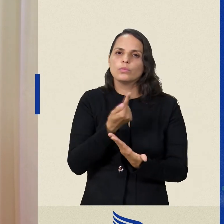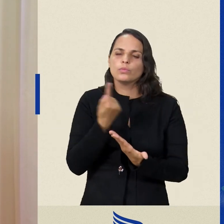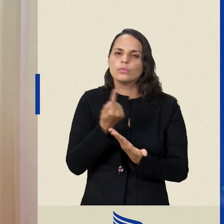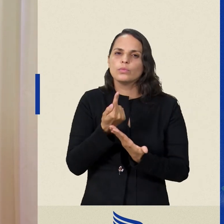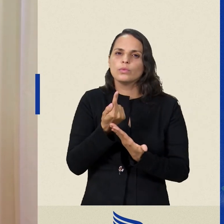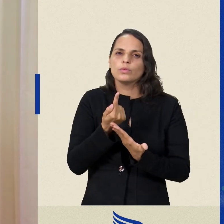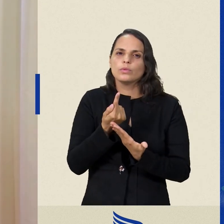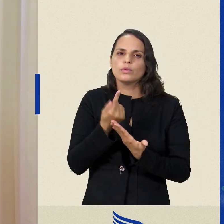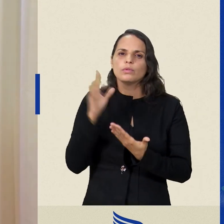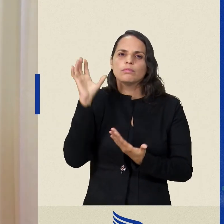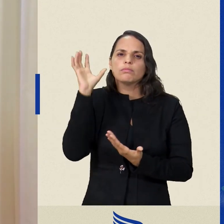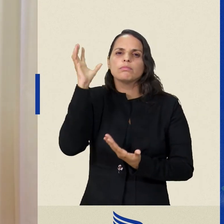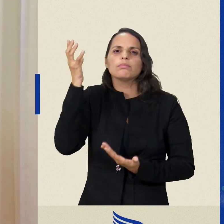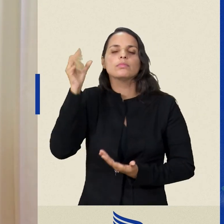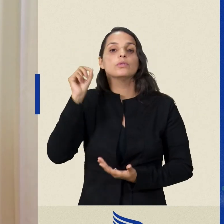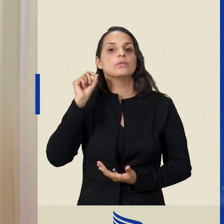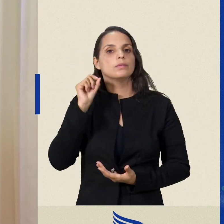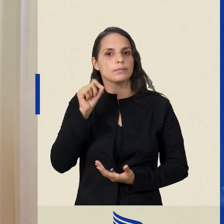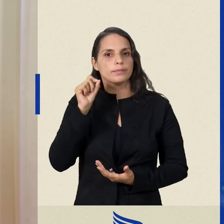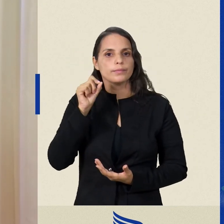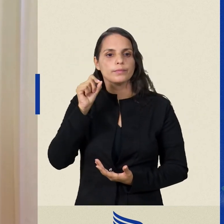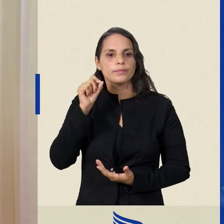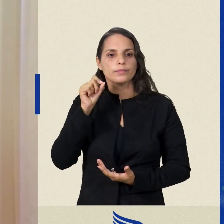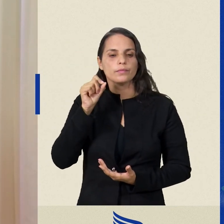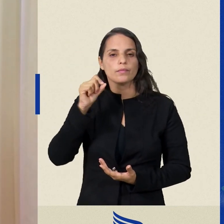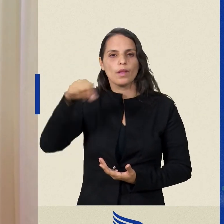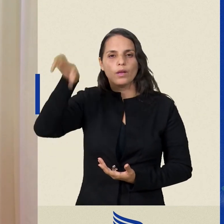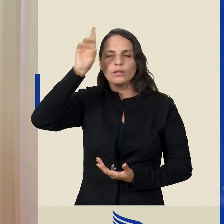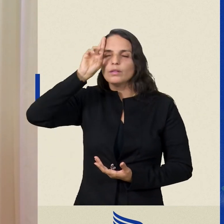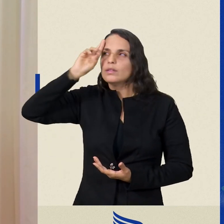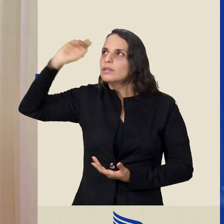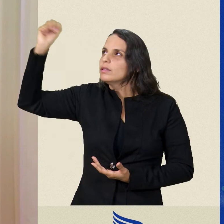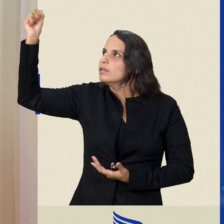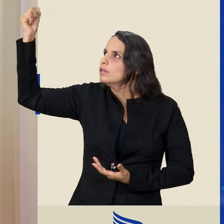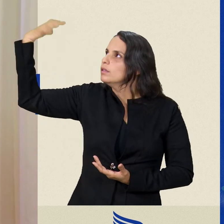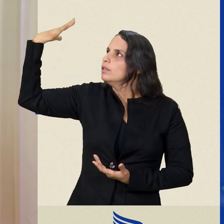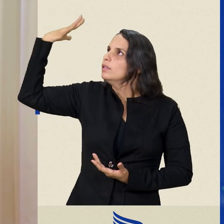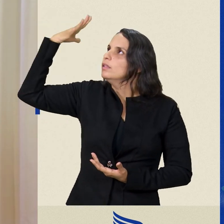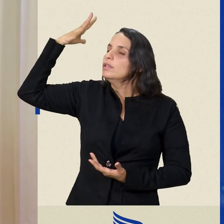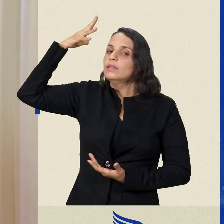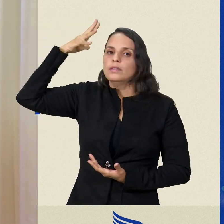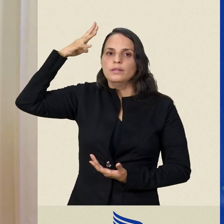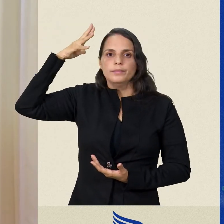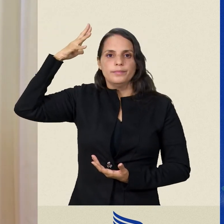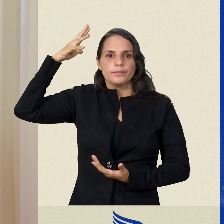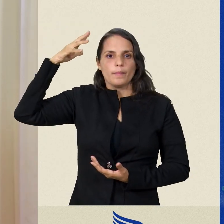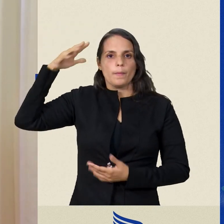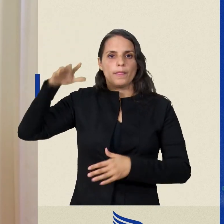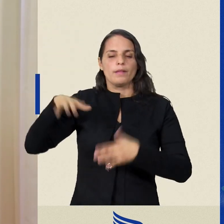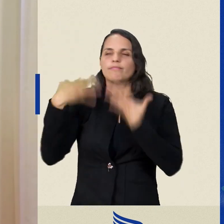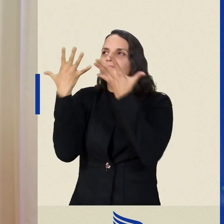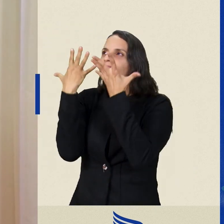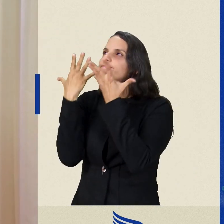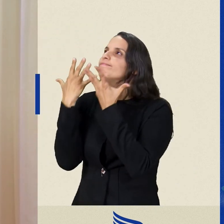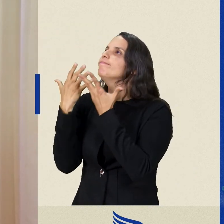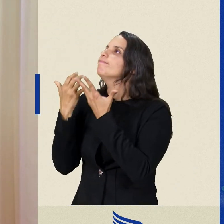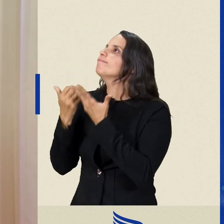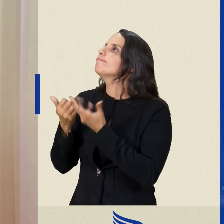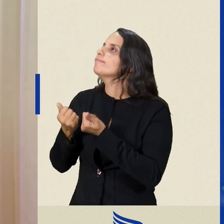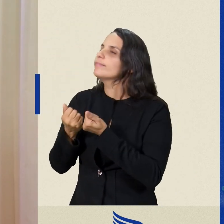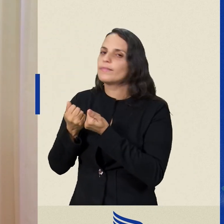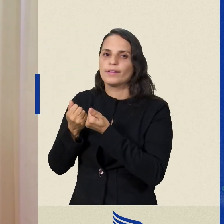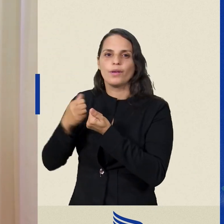destas evidências? Que o Senhor nos conceda a sua graça para que aceitemos esta